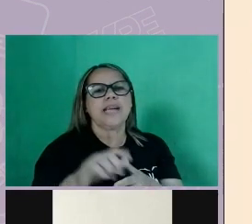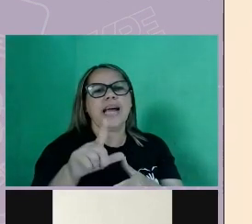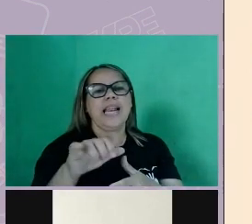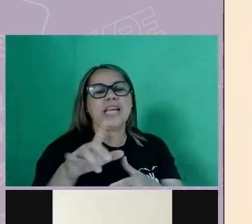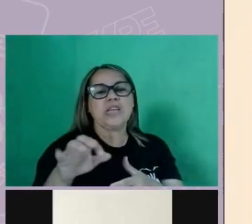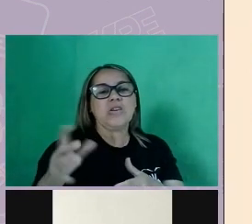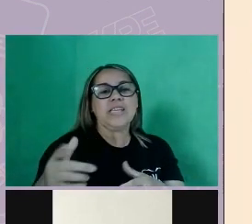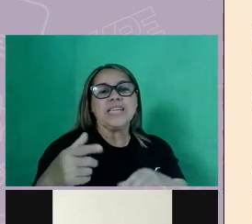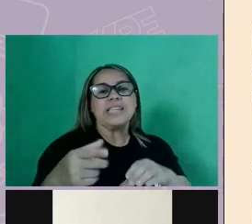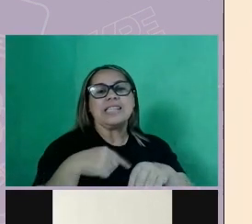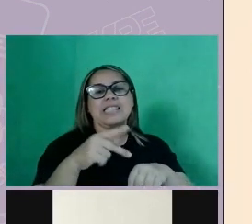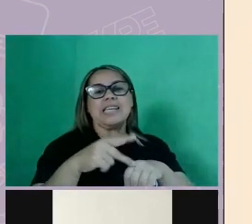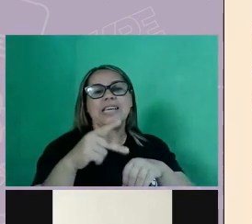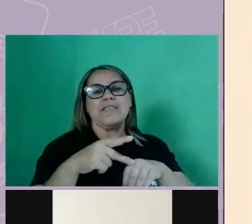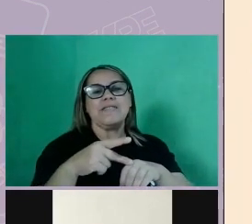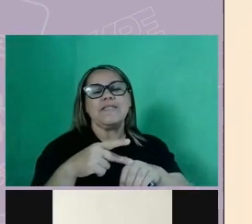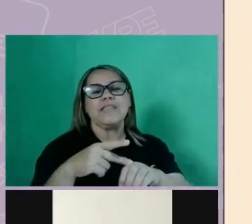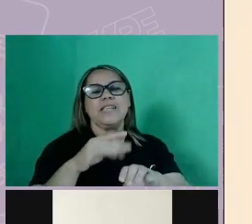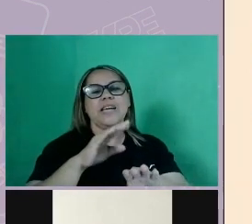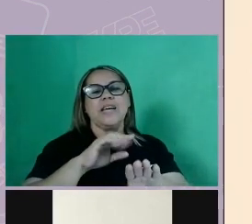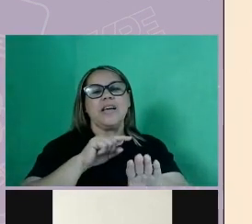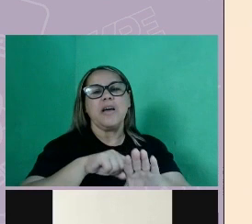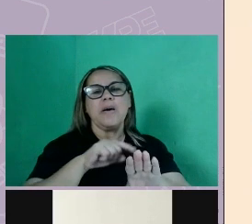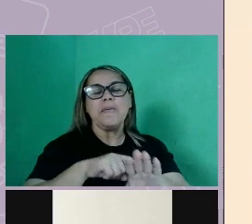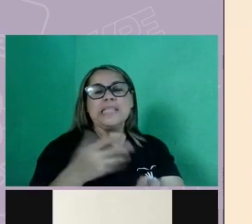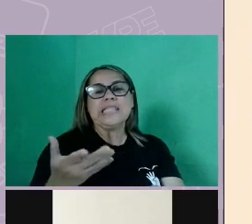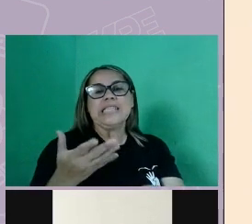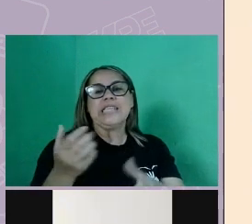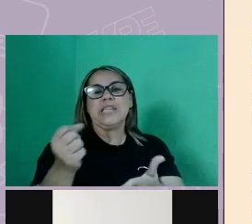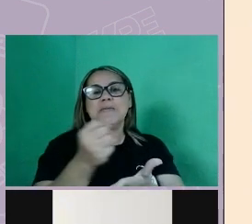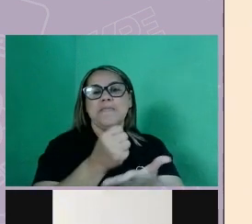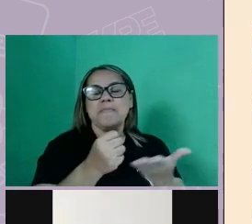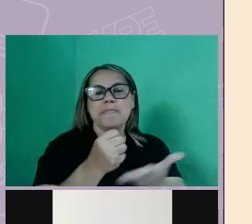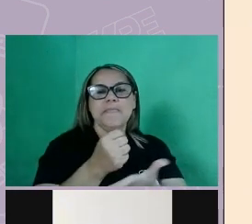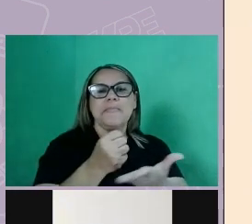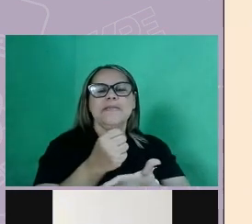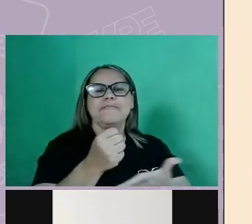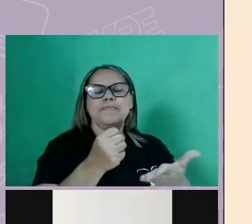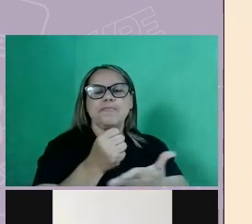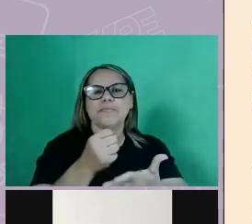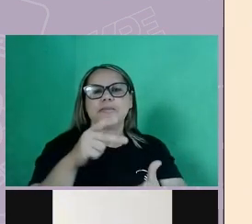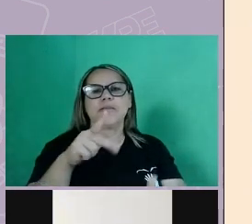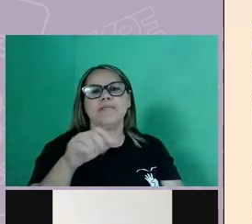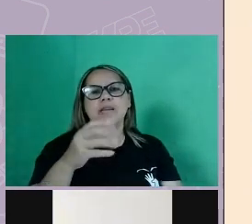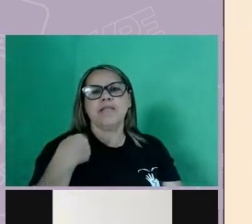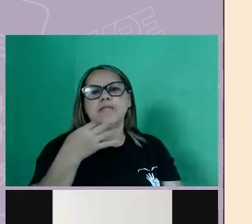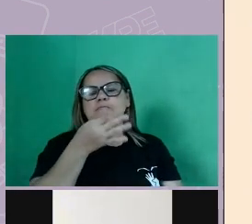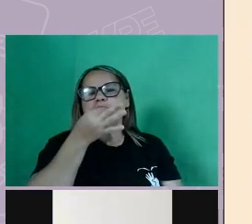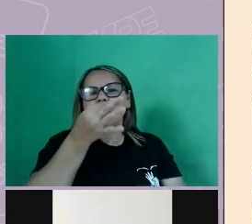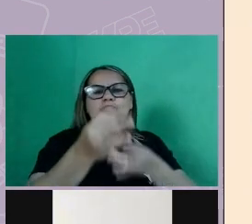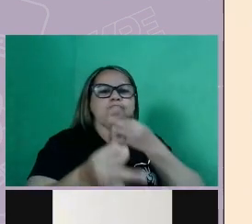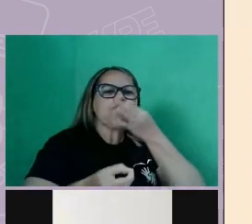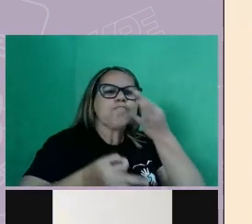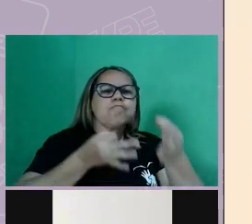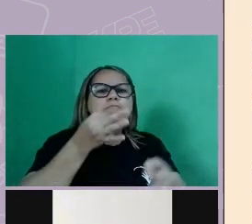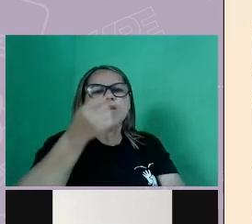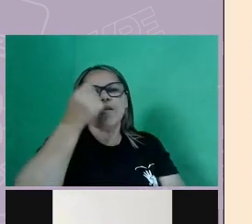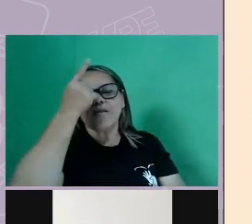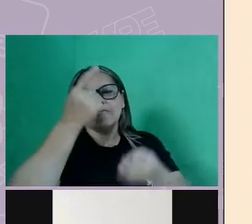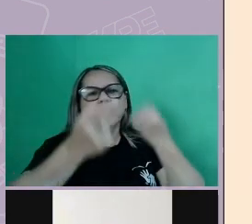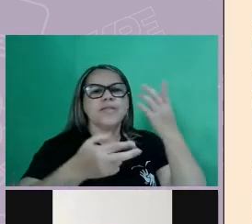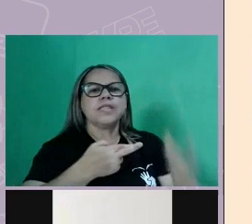a metáfora que serve de base para Platão expor as suas ideias religiosas sobre o inferno